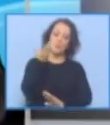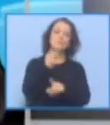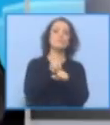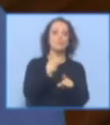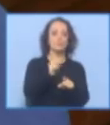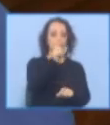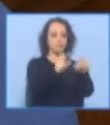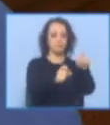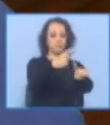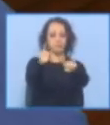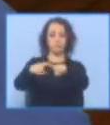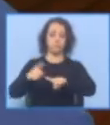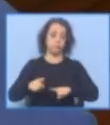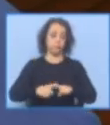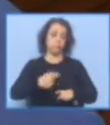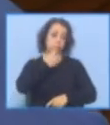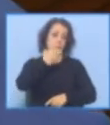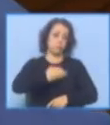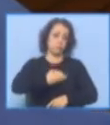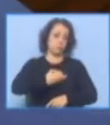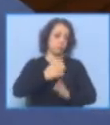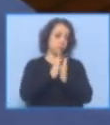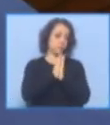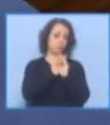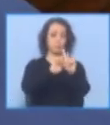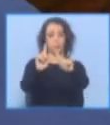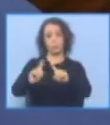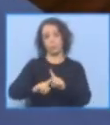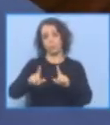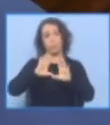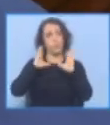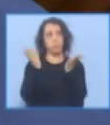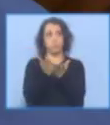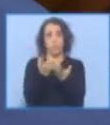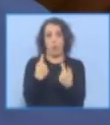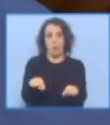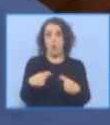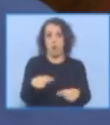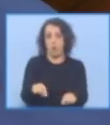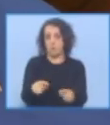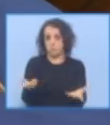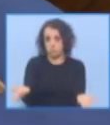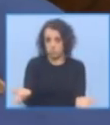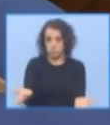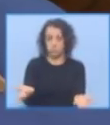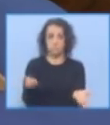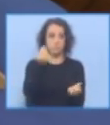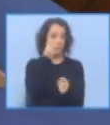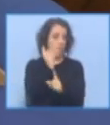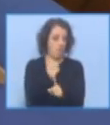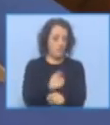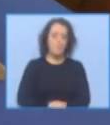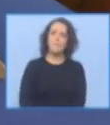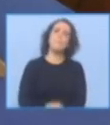das expressões de crença que a humanidade, portanto, tem e que é na sua diversidade. E